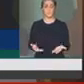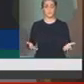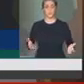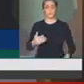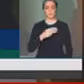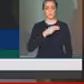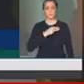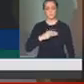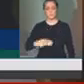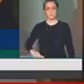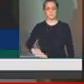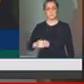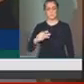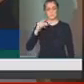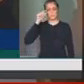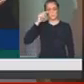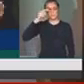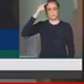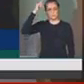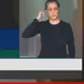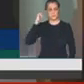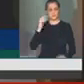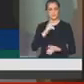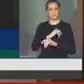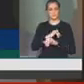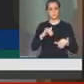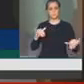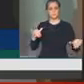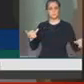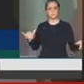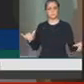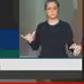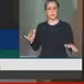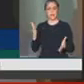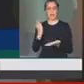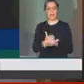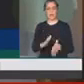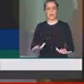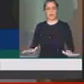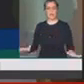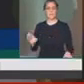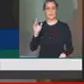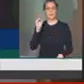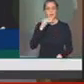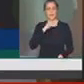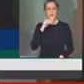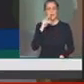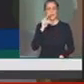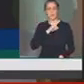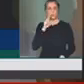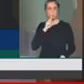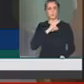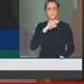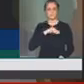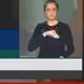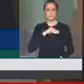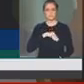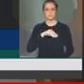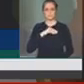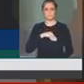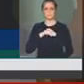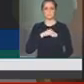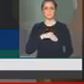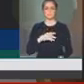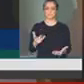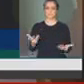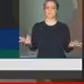à imprensa comemorar o fim do auxílio emergencial. Olha que presente de grego foi